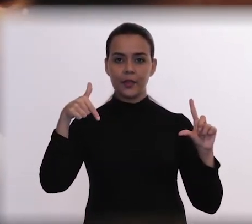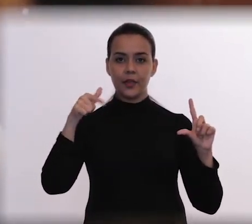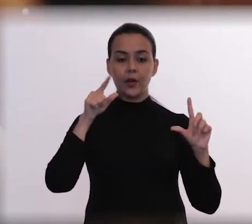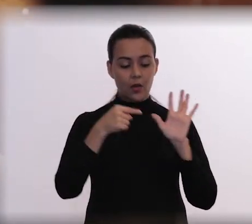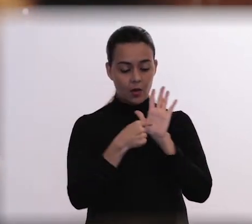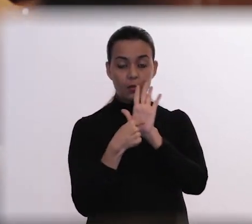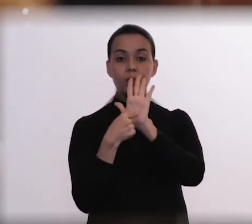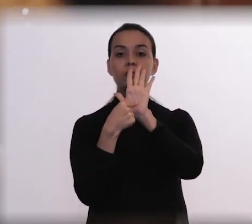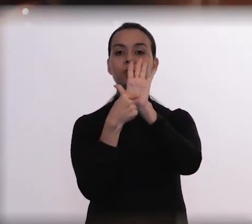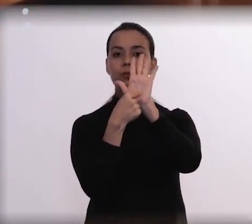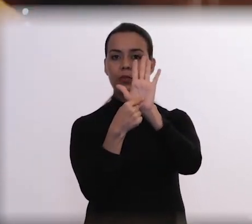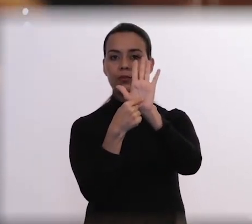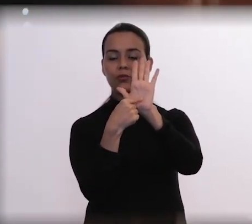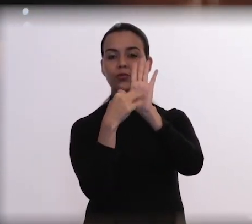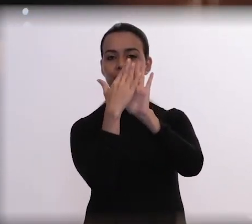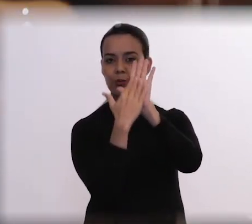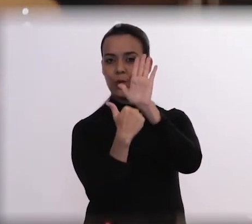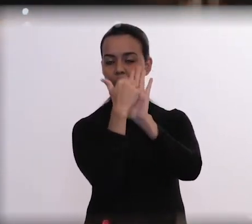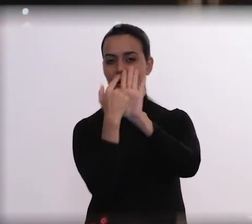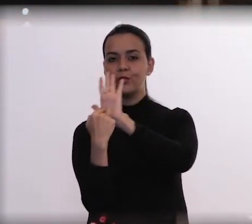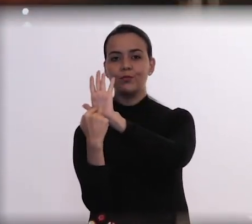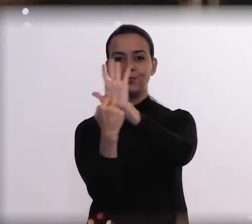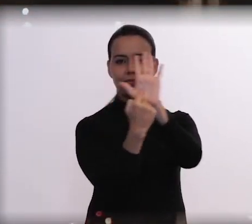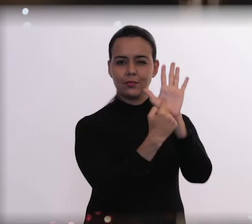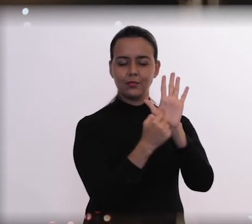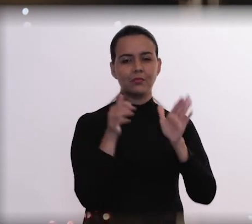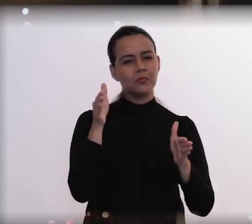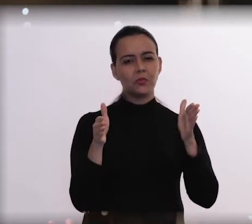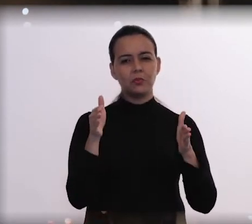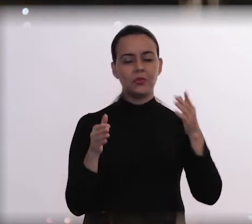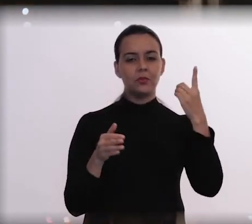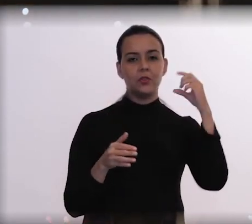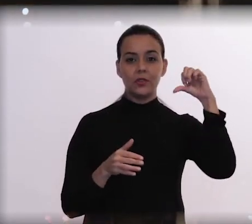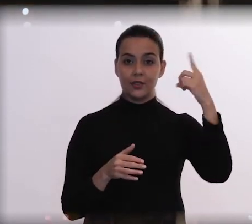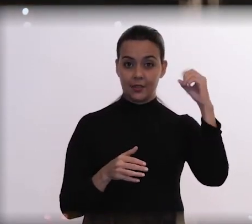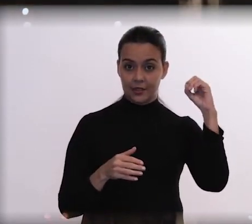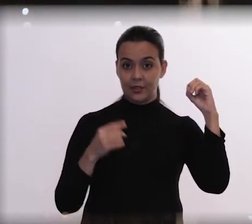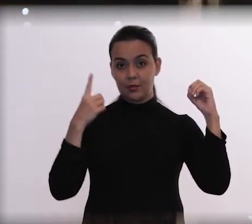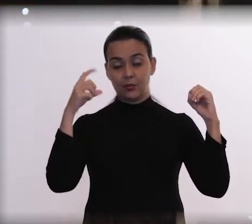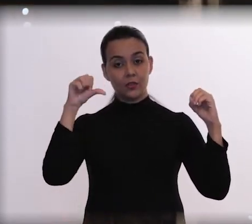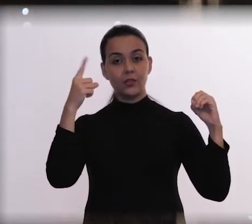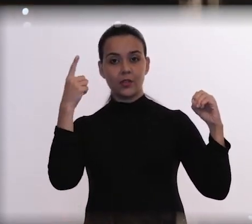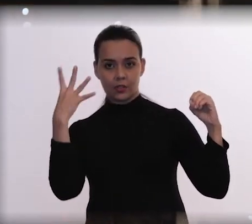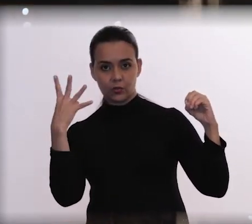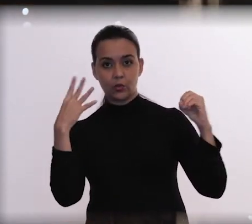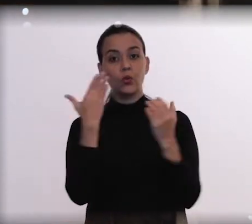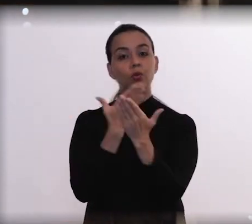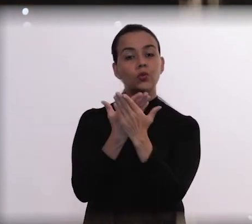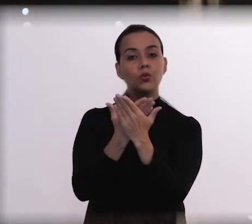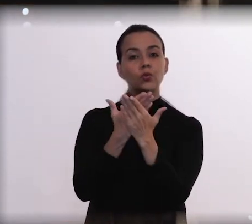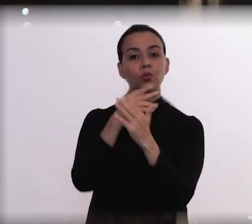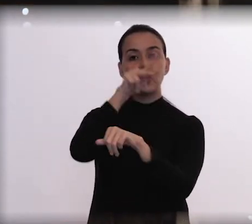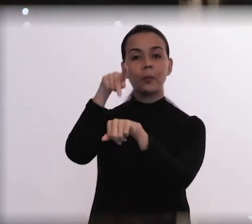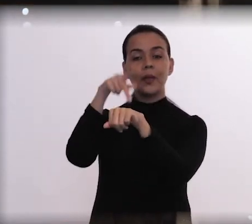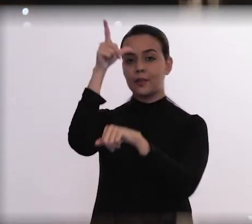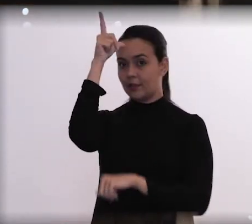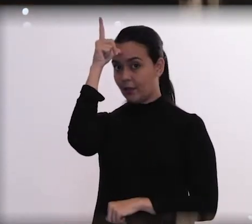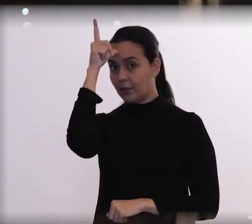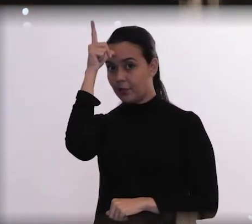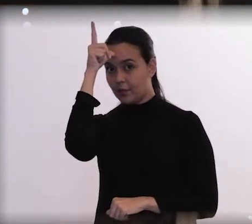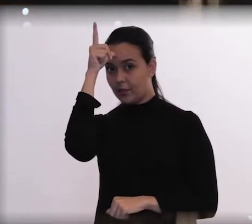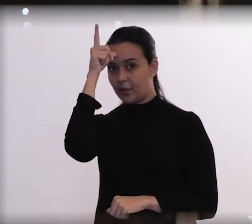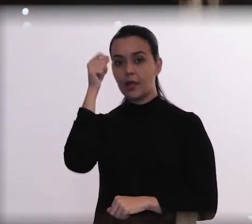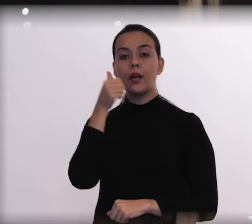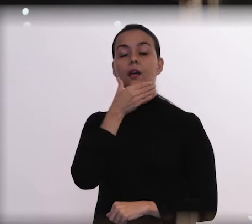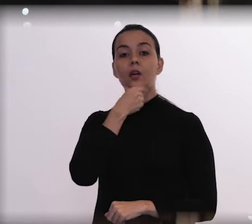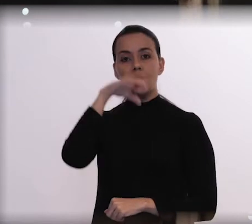em 1917. Entre 1910 e 1914, ela estudou na Alemanha, financiada pelo seu